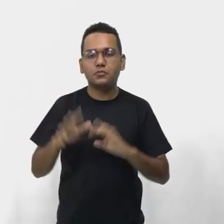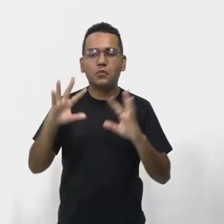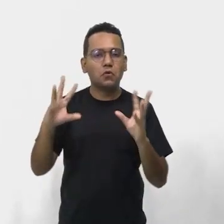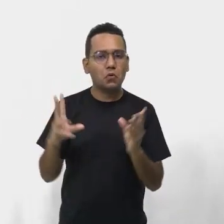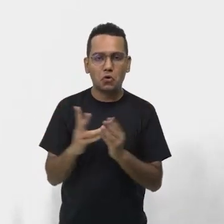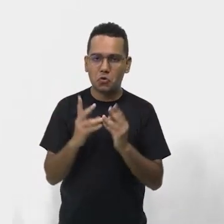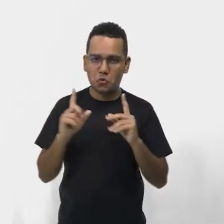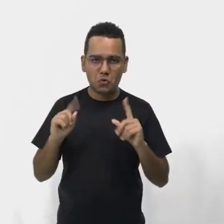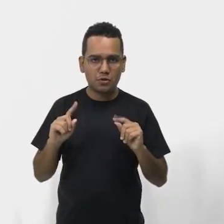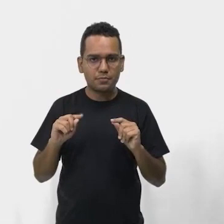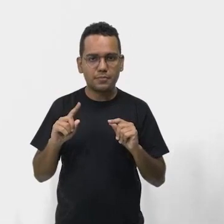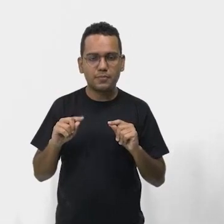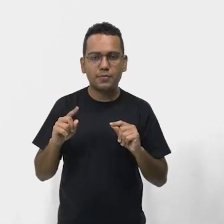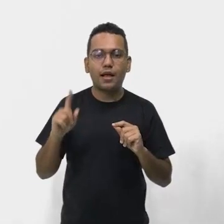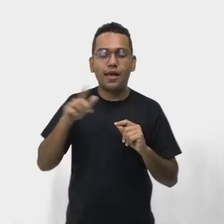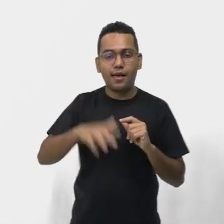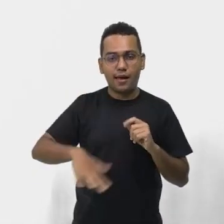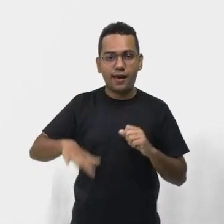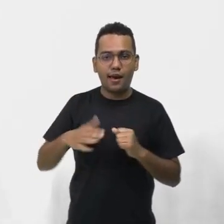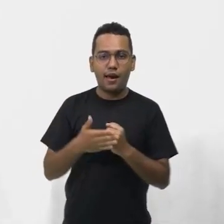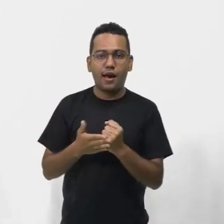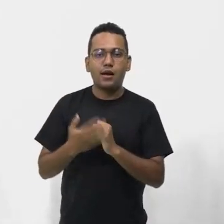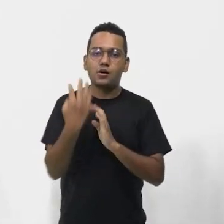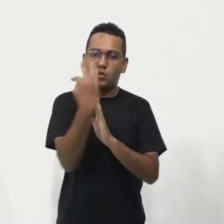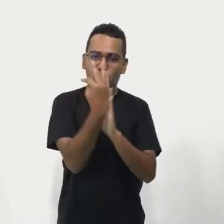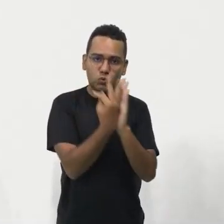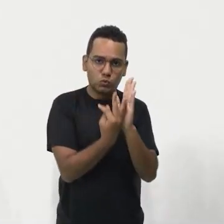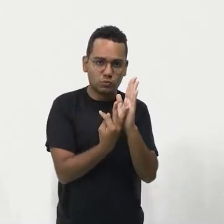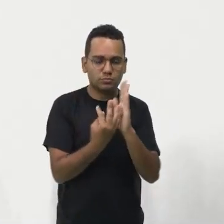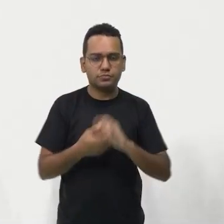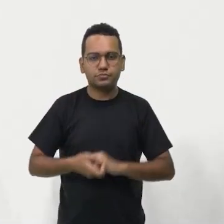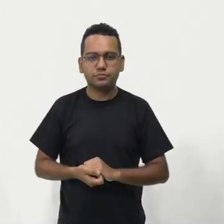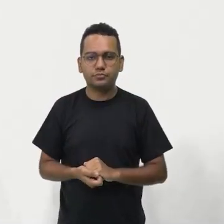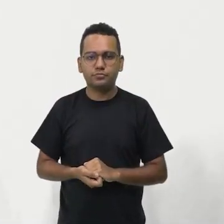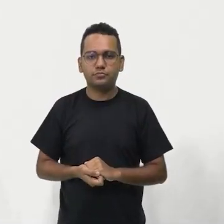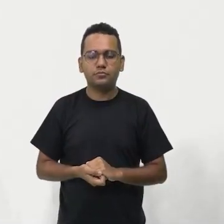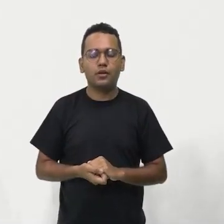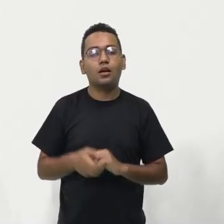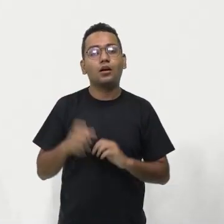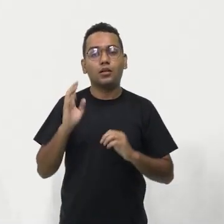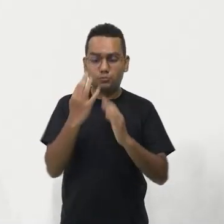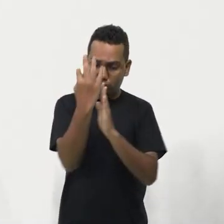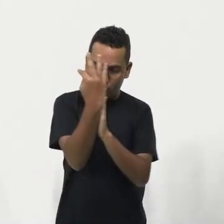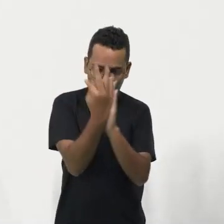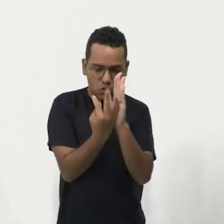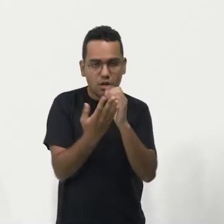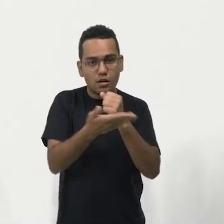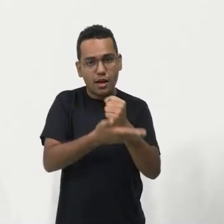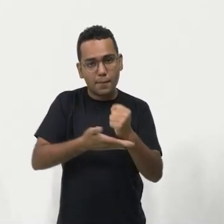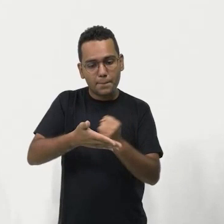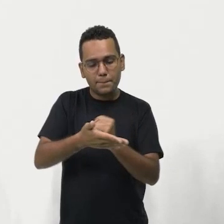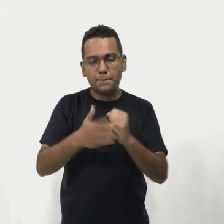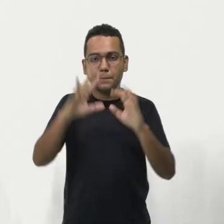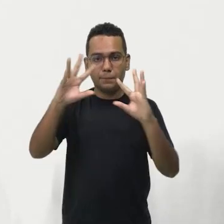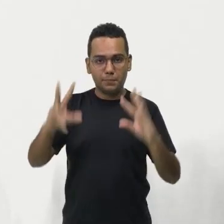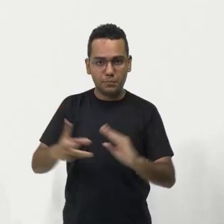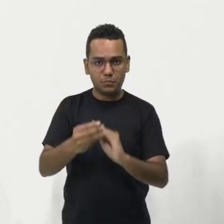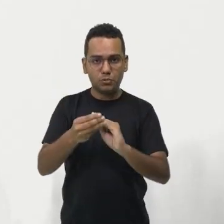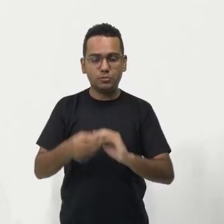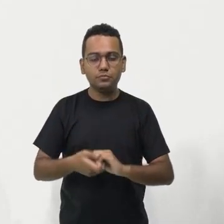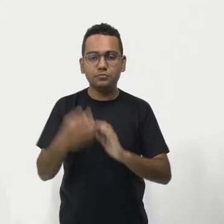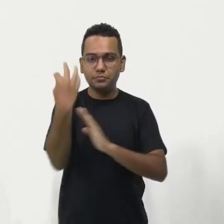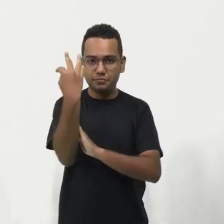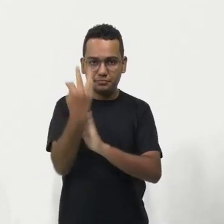hoje, ele foi baseado em outro texto. Sempre um resumo, ele tem base, um texto maior, certo?